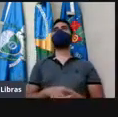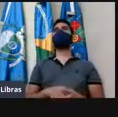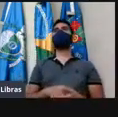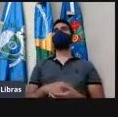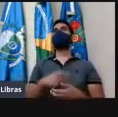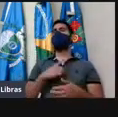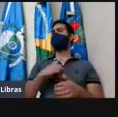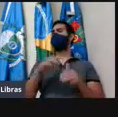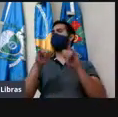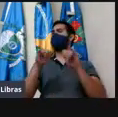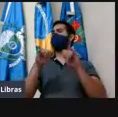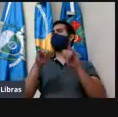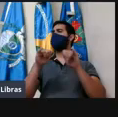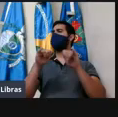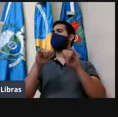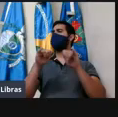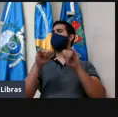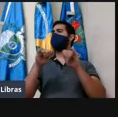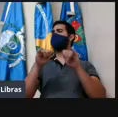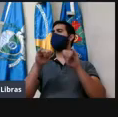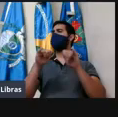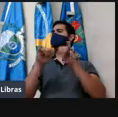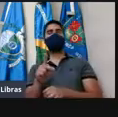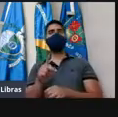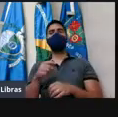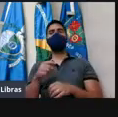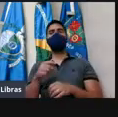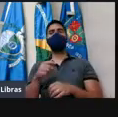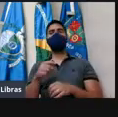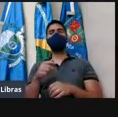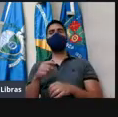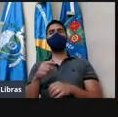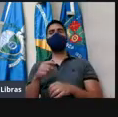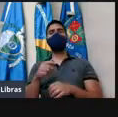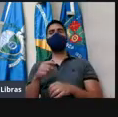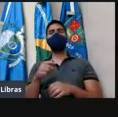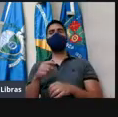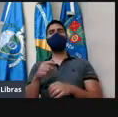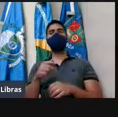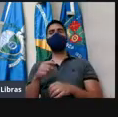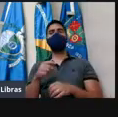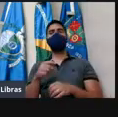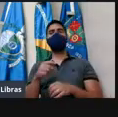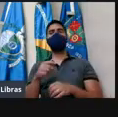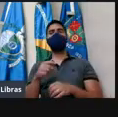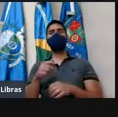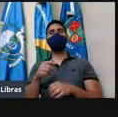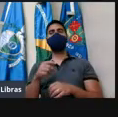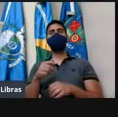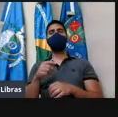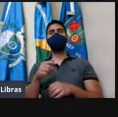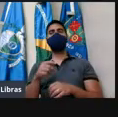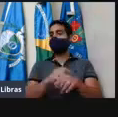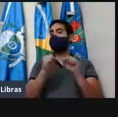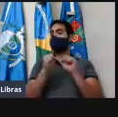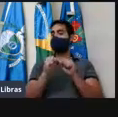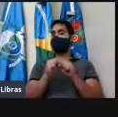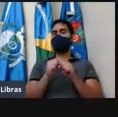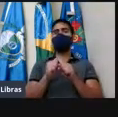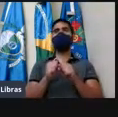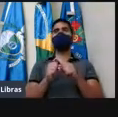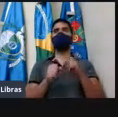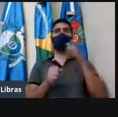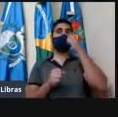do Ministério Público que o município se prepare, porque a qualquer momento em que